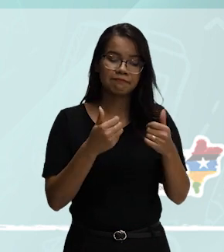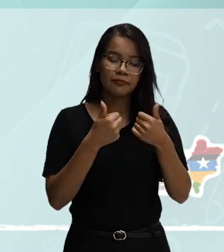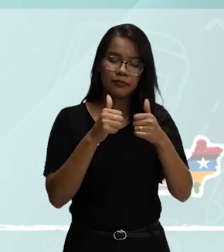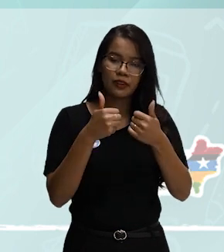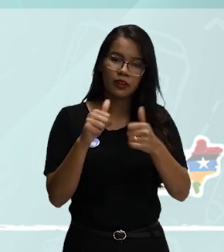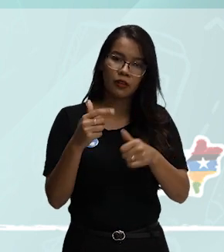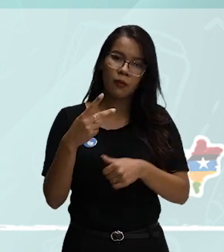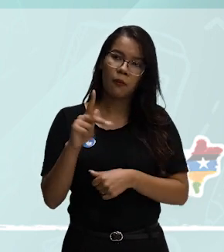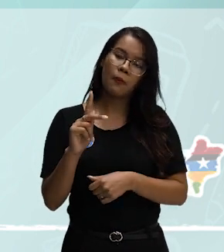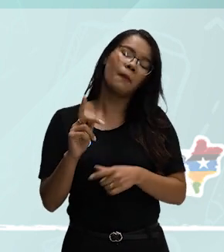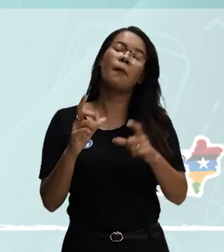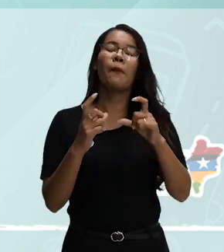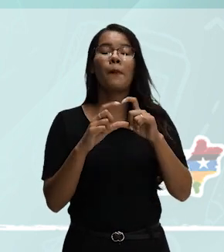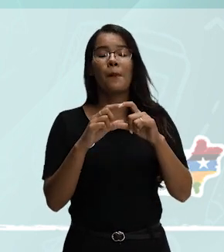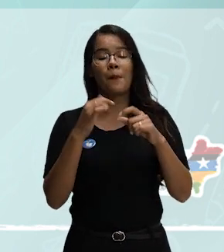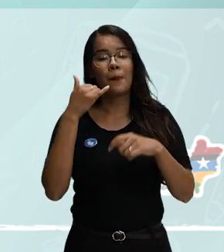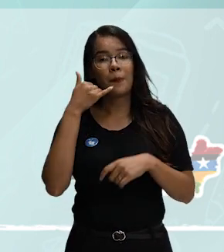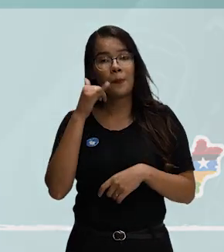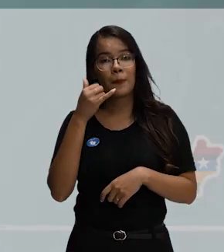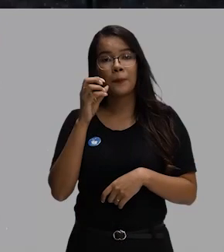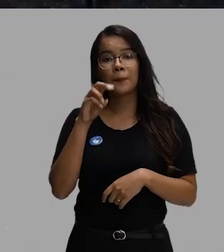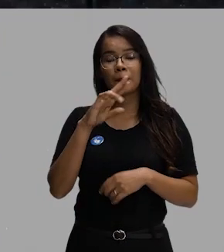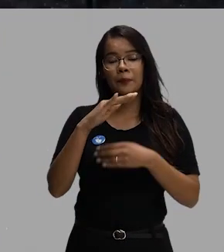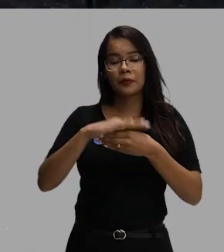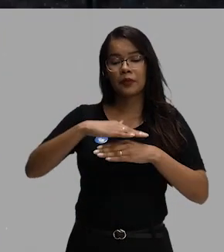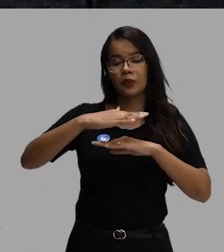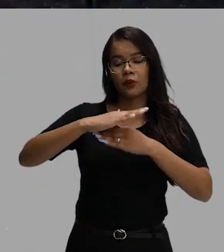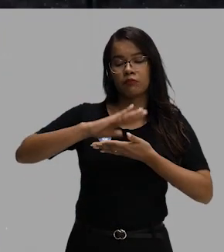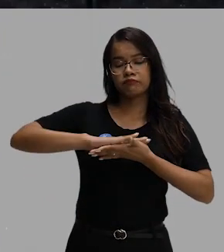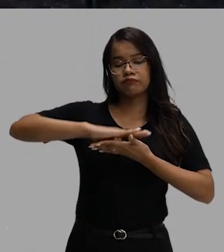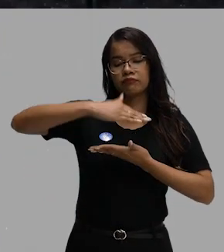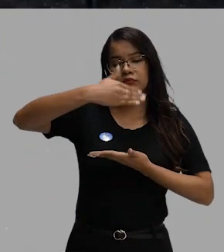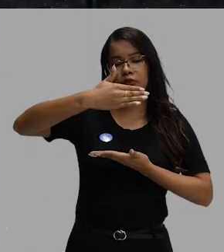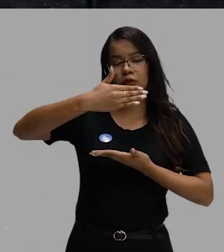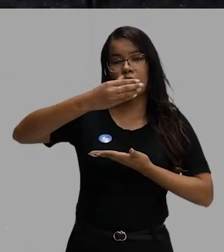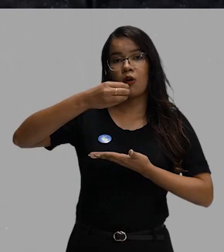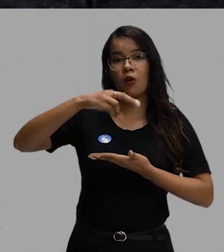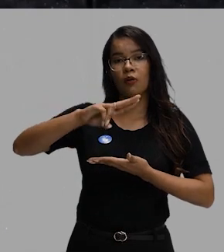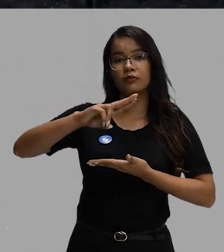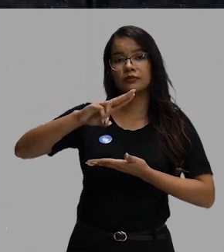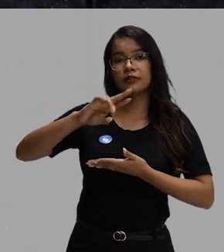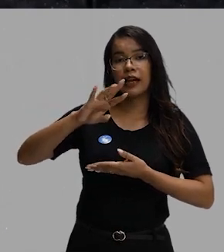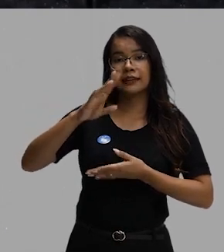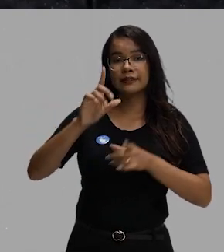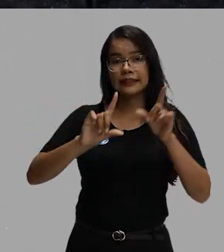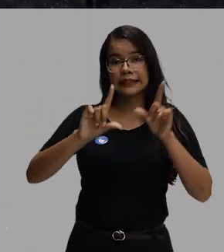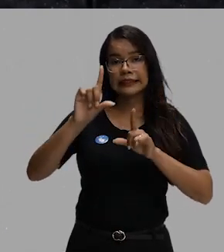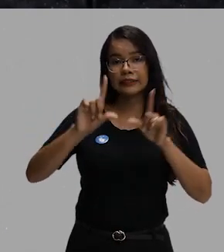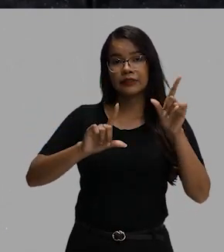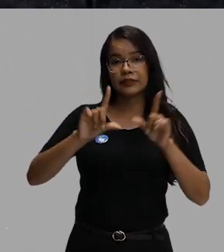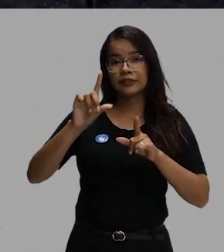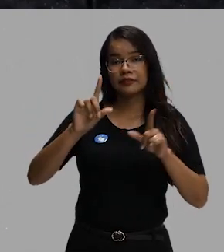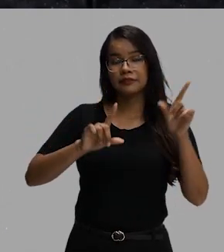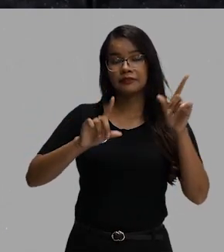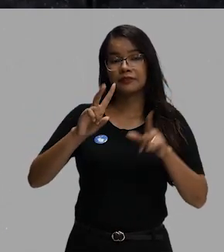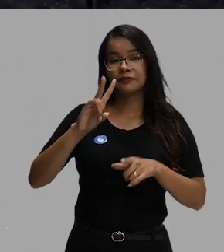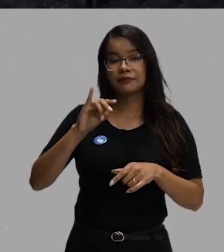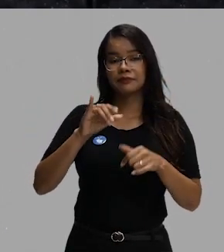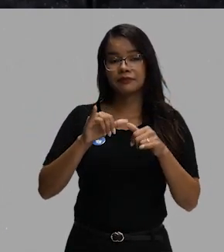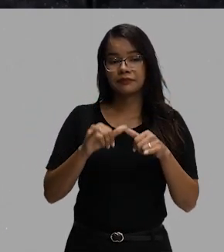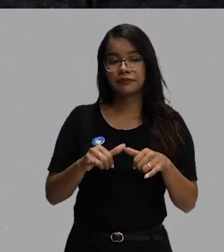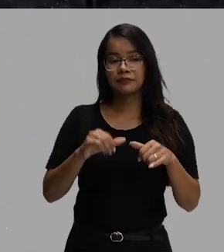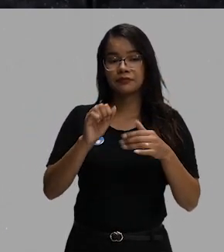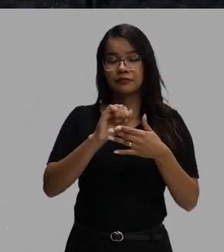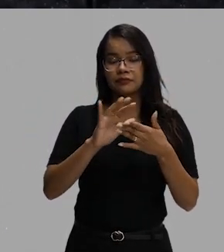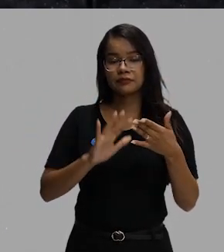no seu smartphone, se você estiver na plataforma Gonçalves Dias, ou pela TV Educação. Vai ficar aí o exercício na sua tela, vou fazer a leitura bem